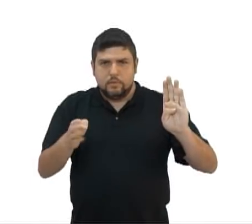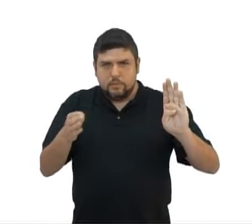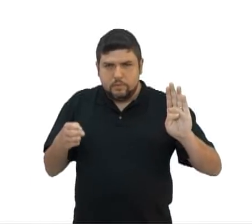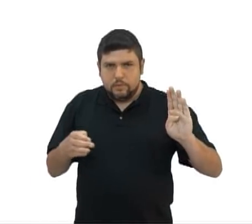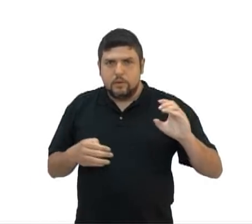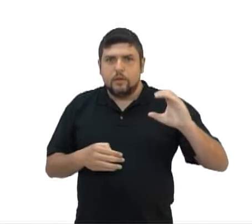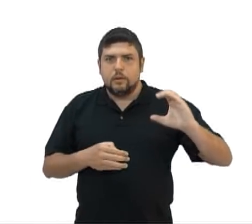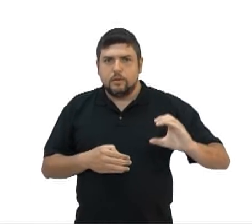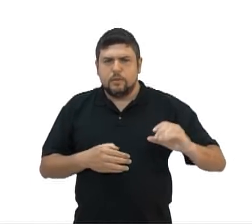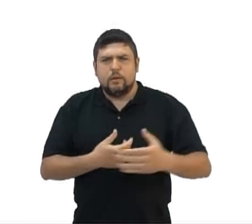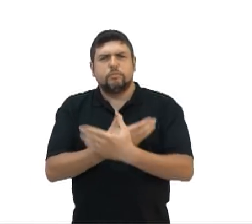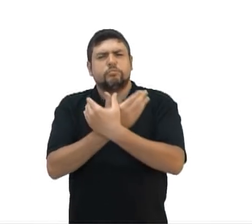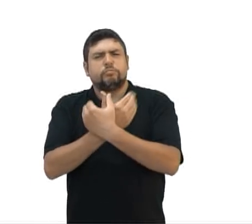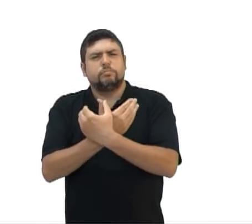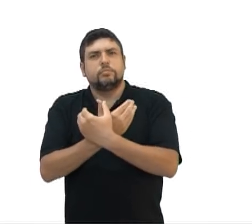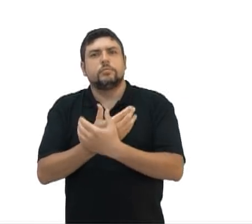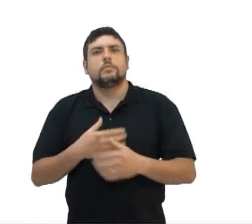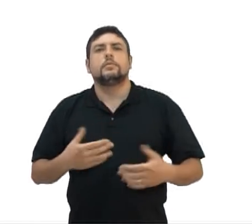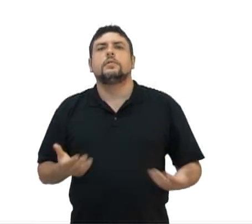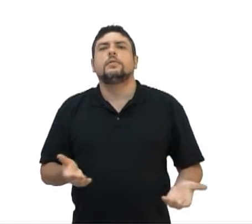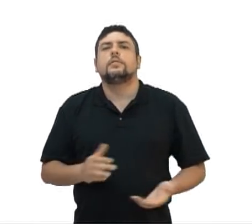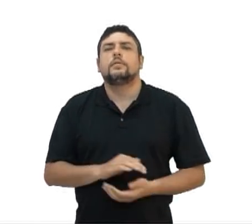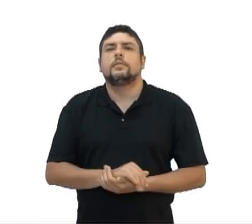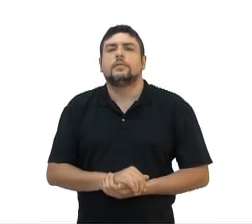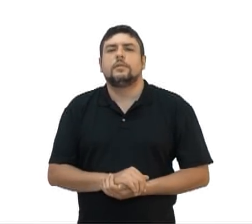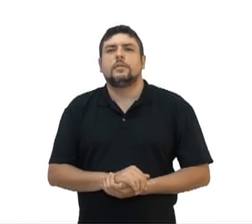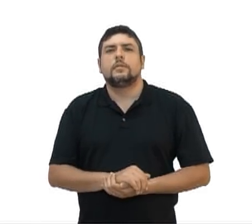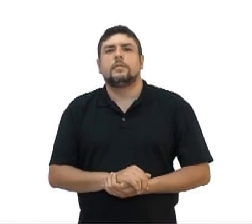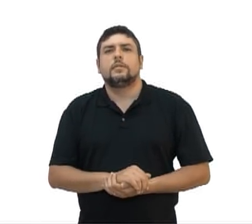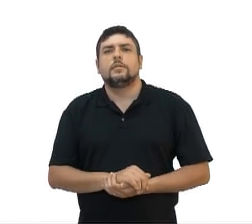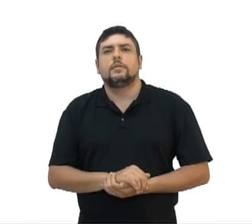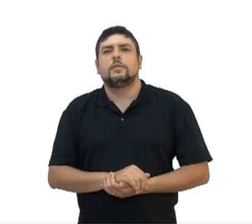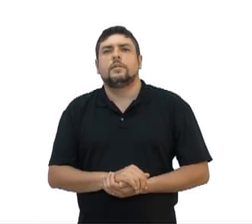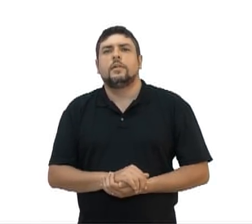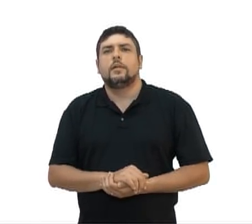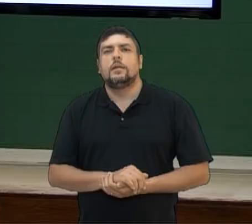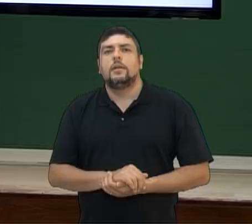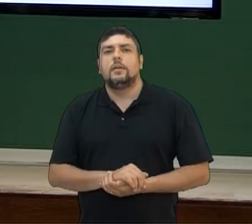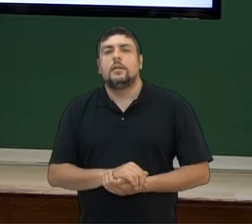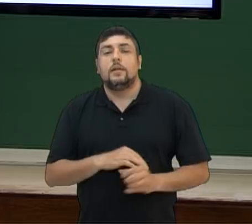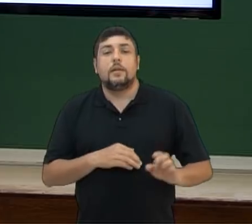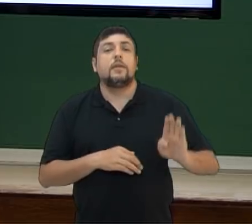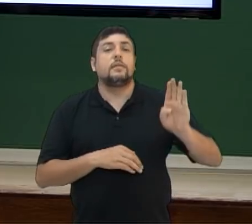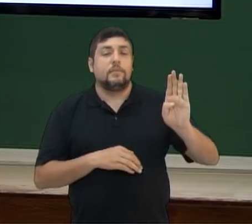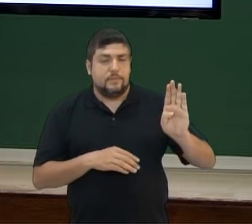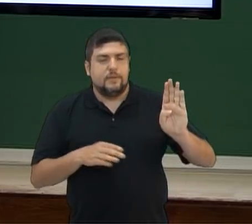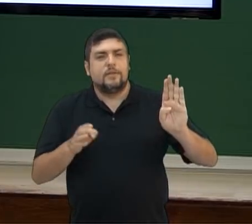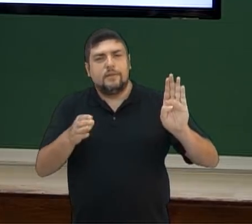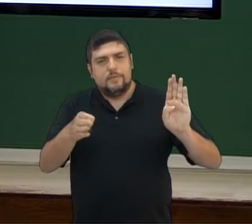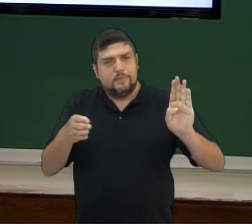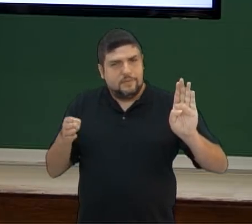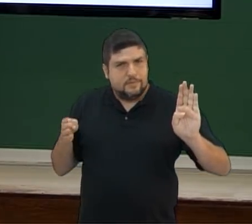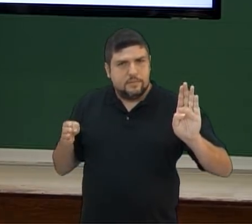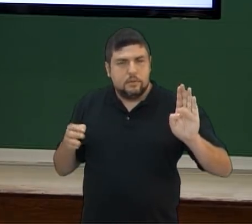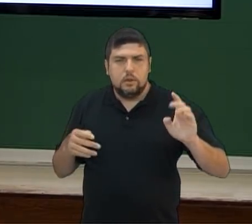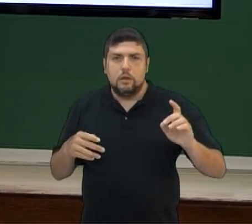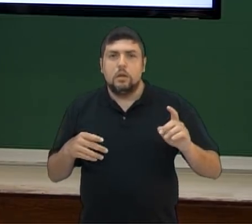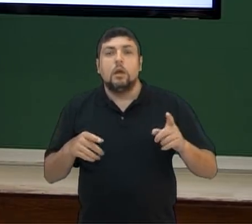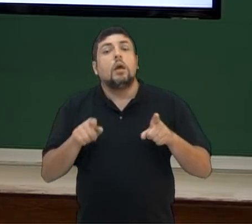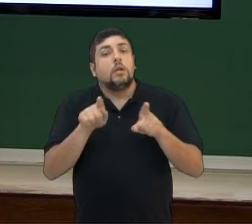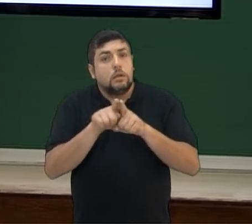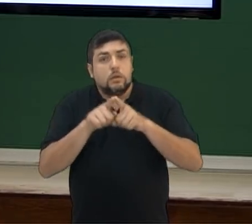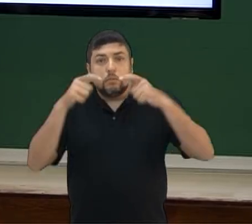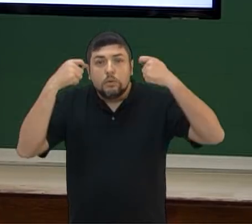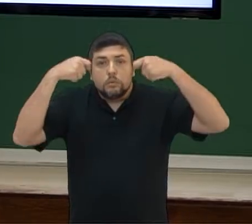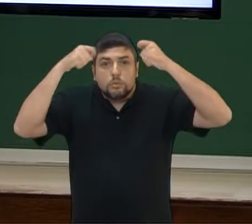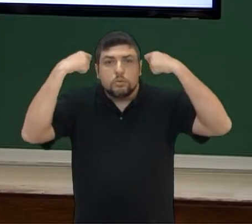C, a pomba. Qual será a resposta correta? Vamos descobrir. Letra B, o peixe. O cordeiro também é